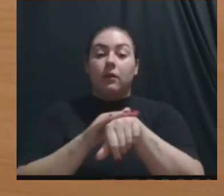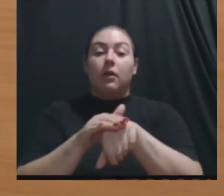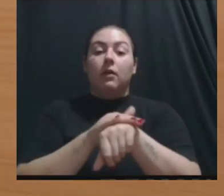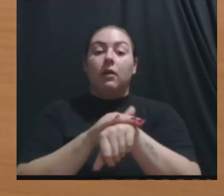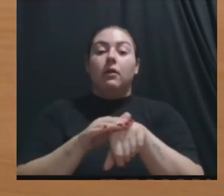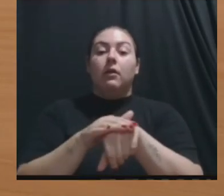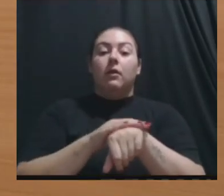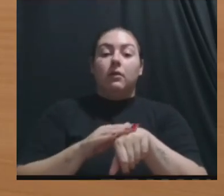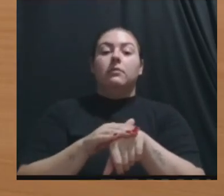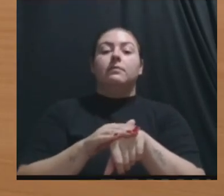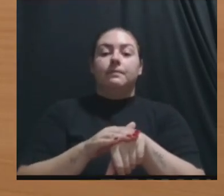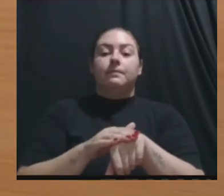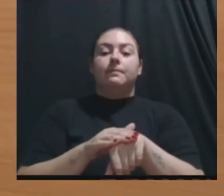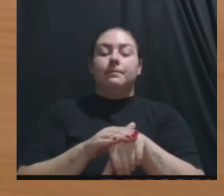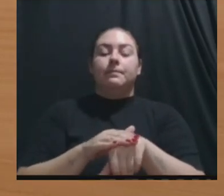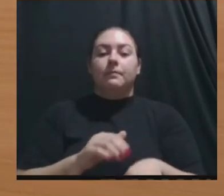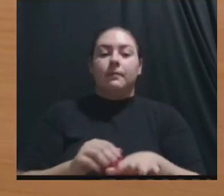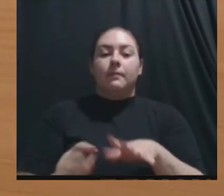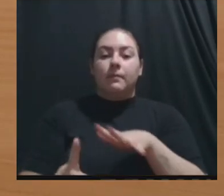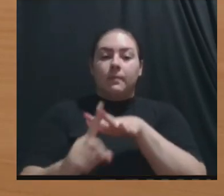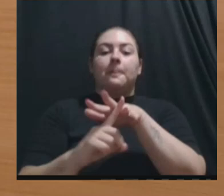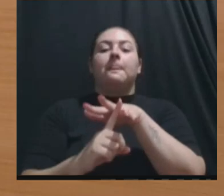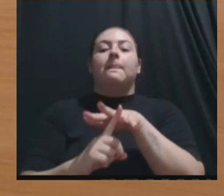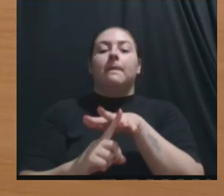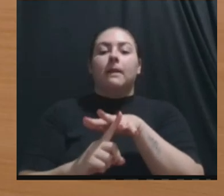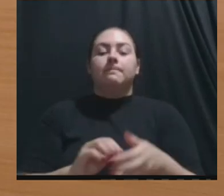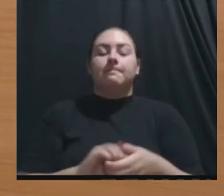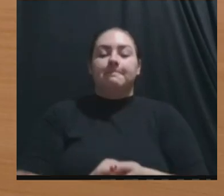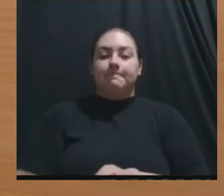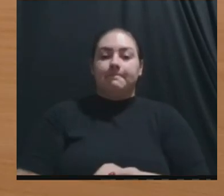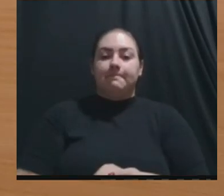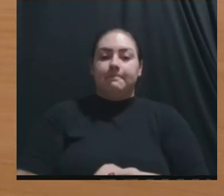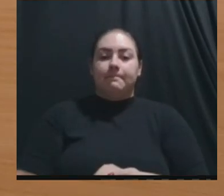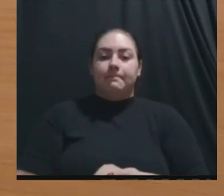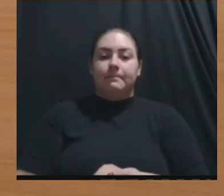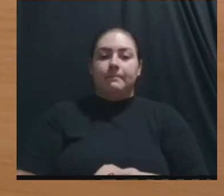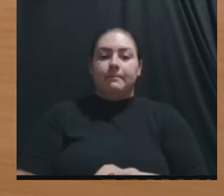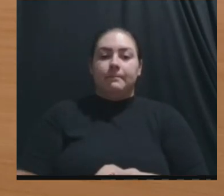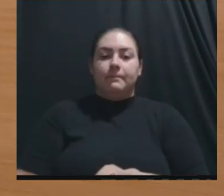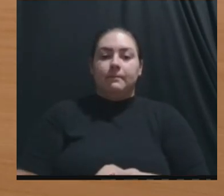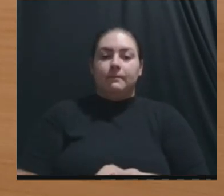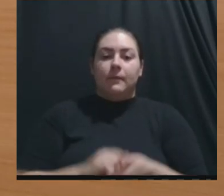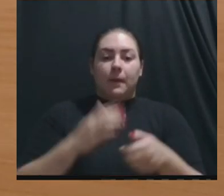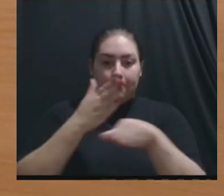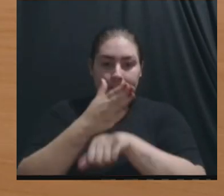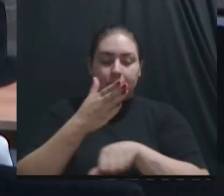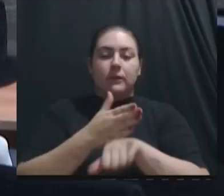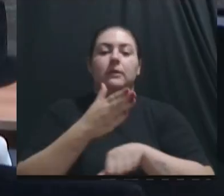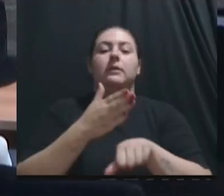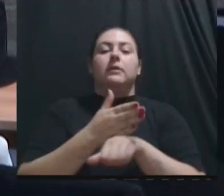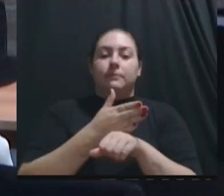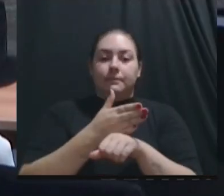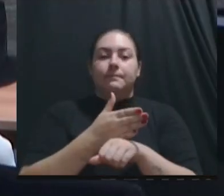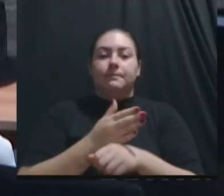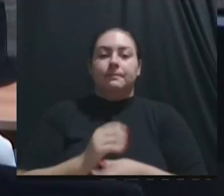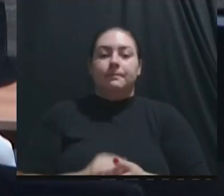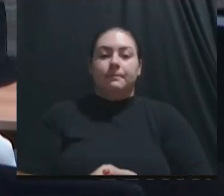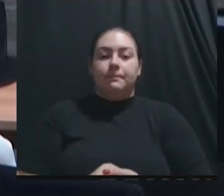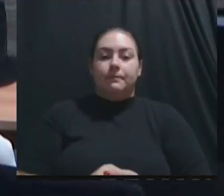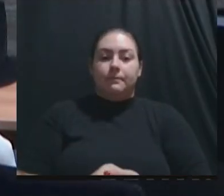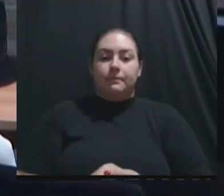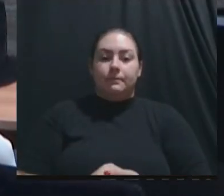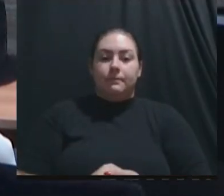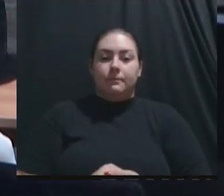superação de barreiras que ainda limitam a participação plena dessas pessoas no dia a dia. A palestra